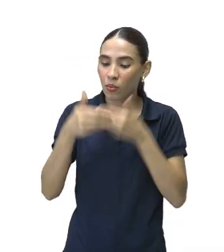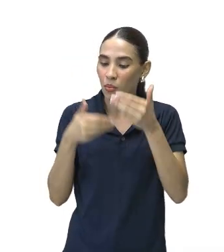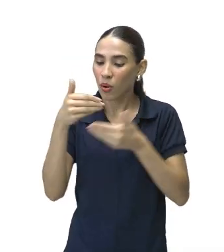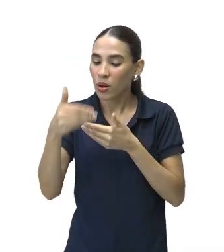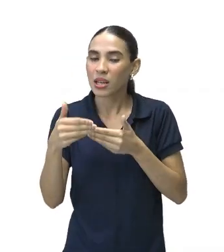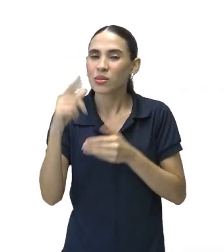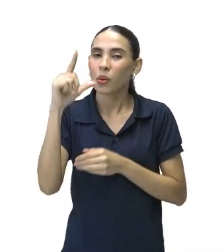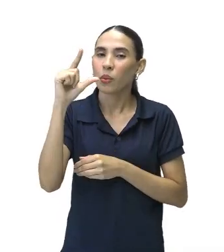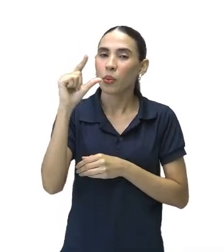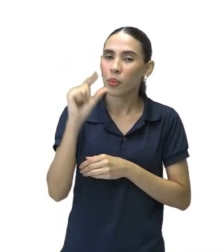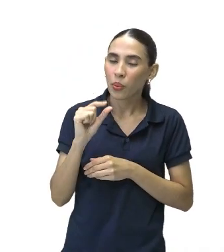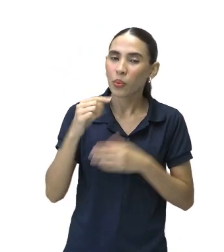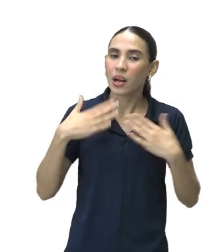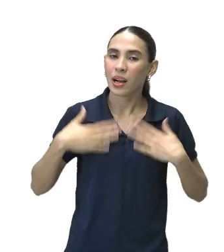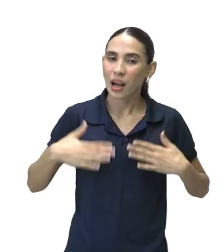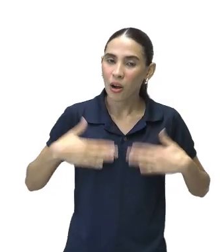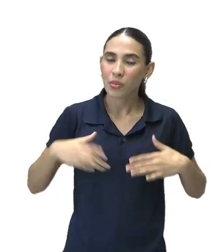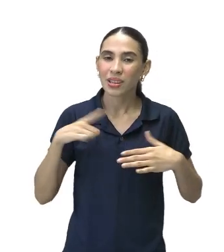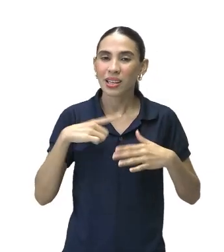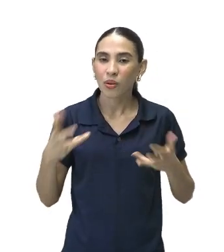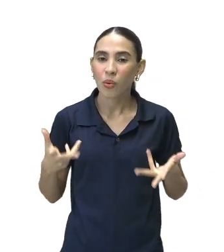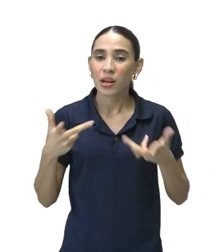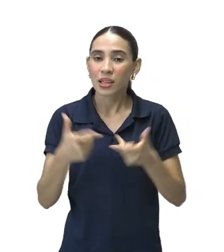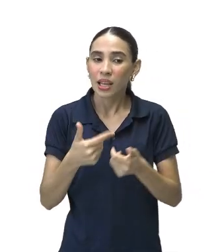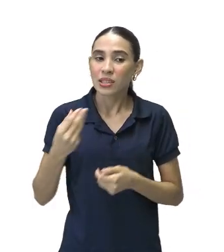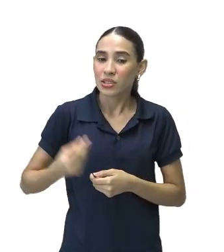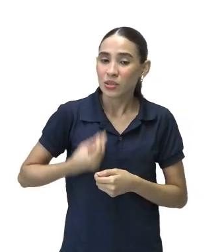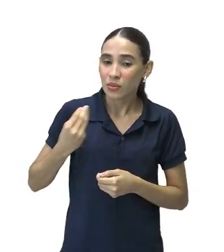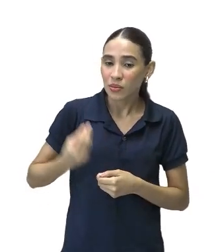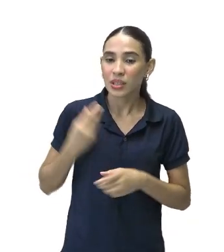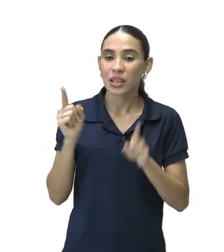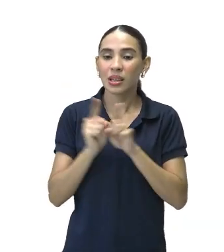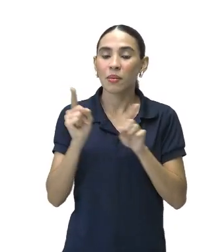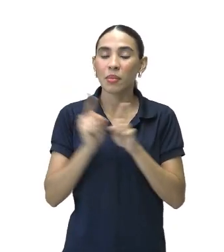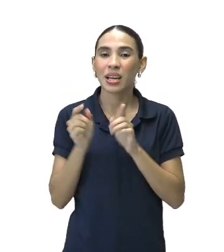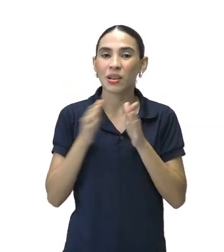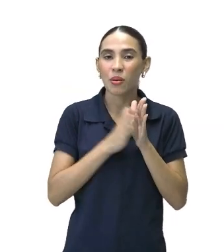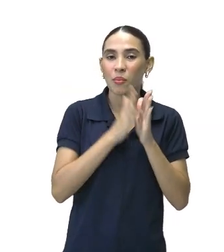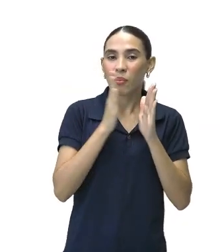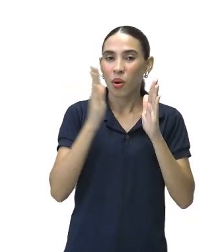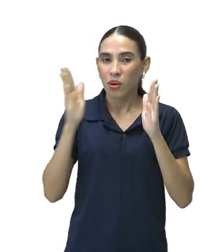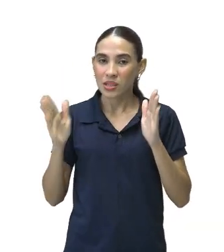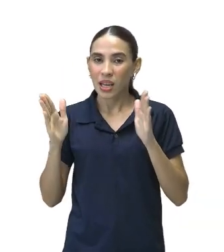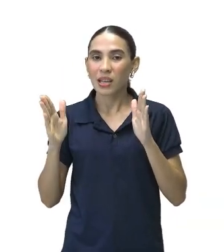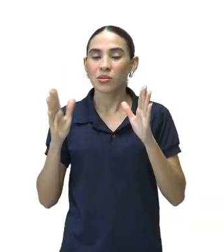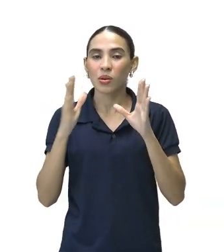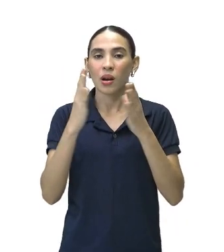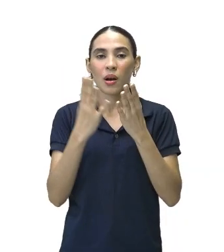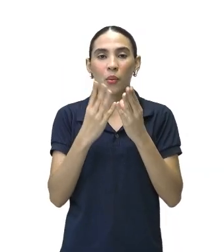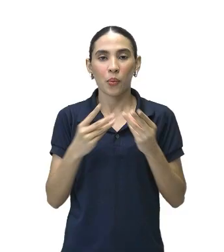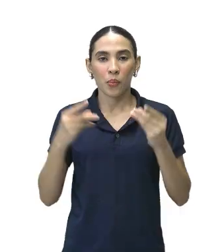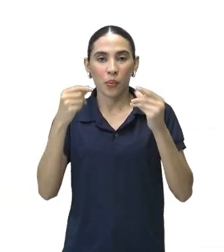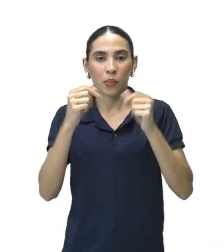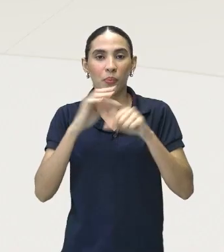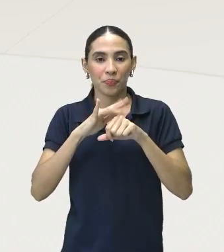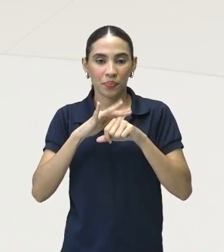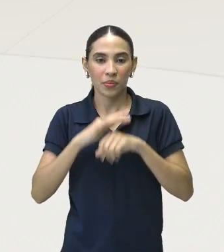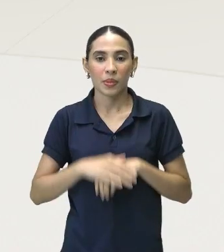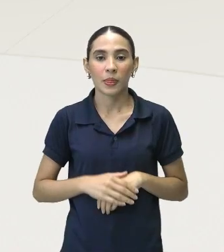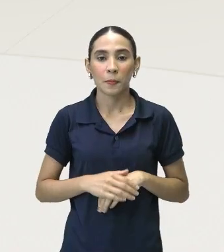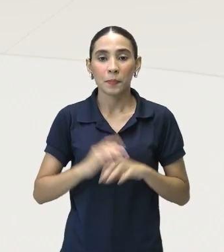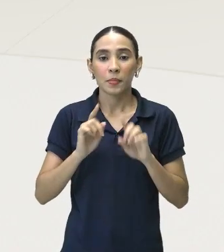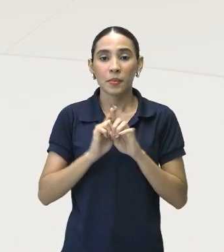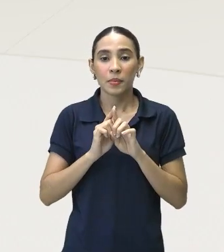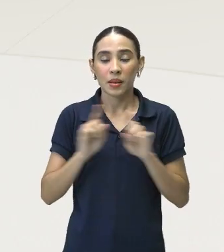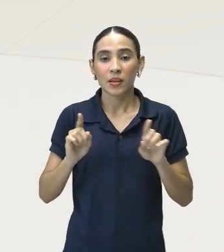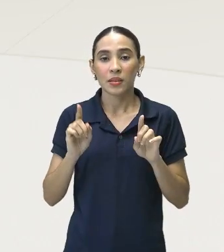mais aliviado, para que você tenha qualidade de vida, inclusive, durante esse processo de cura. Tá bom? Só